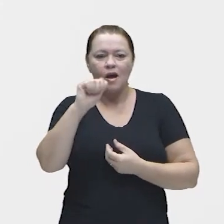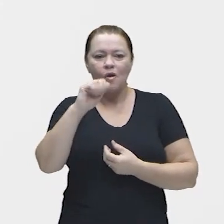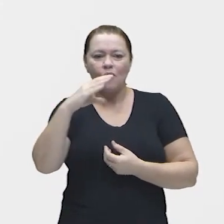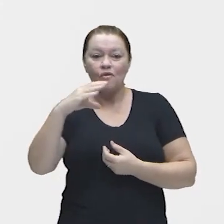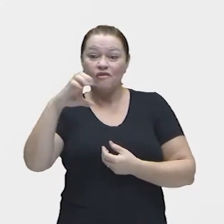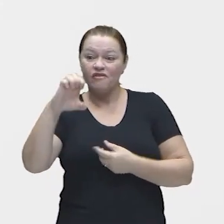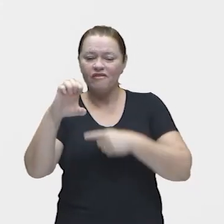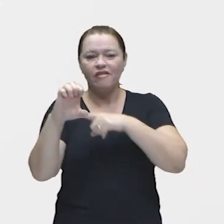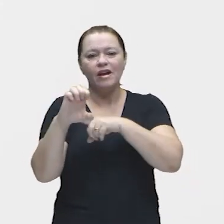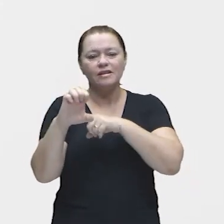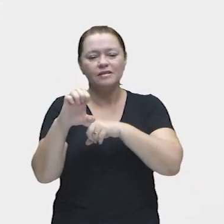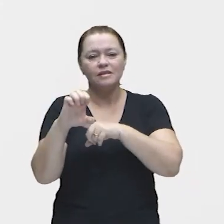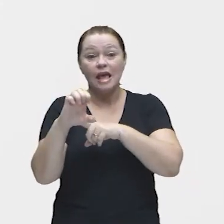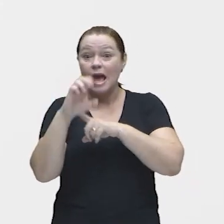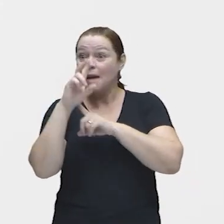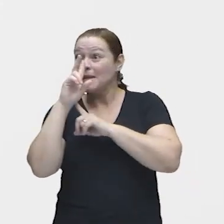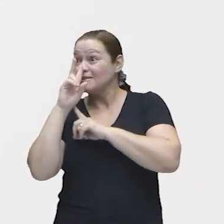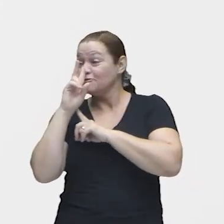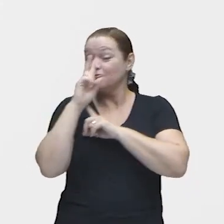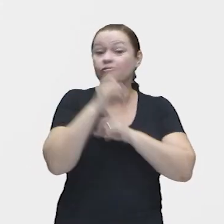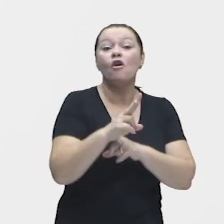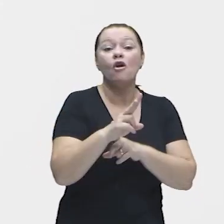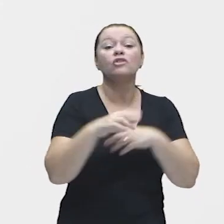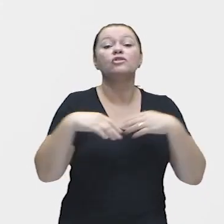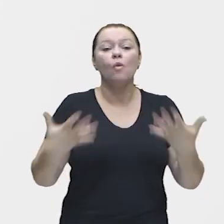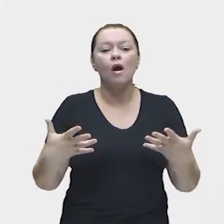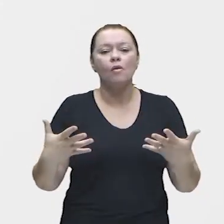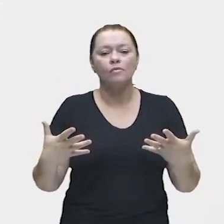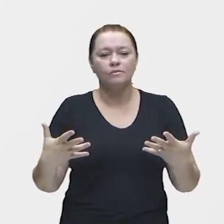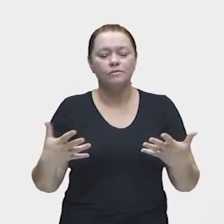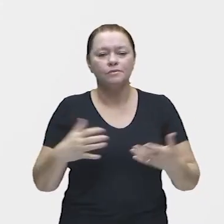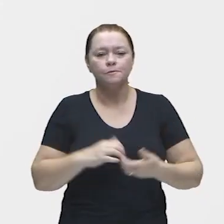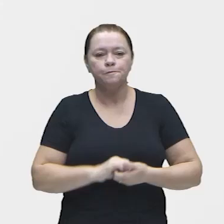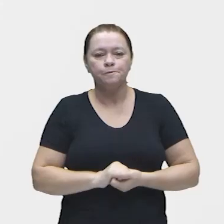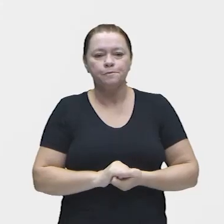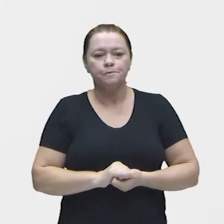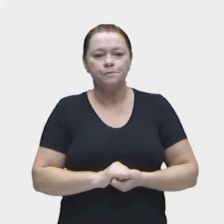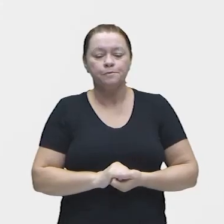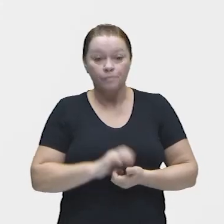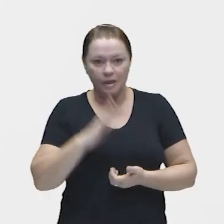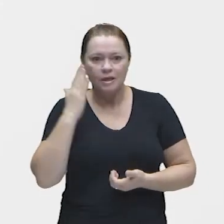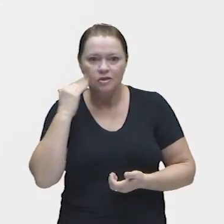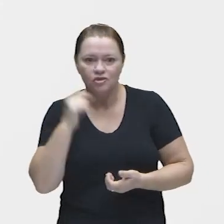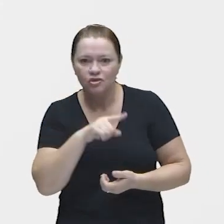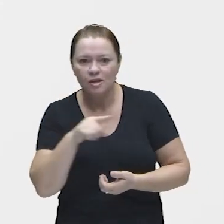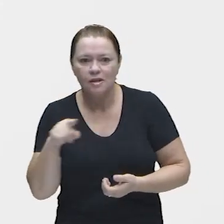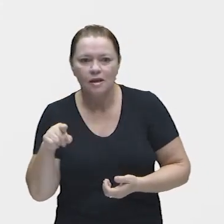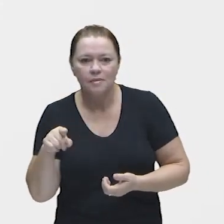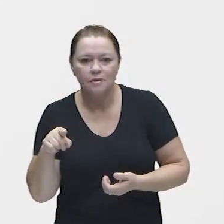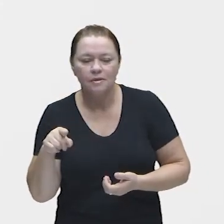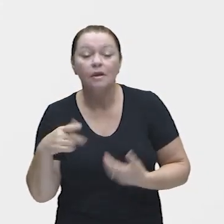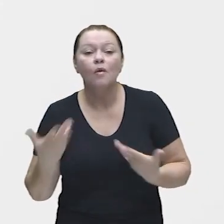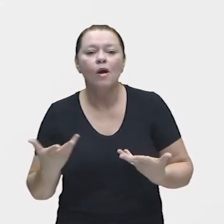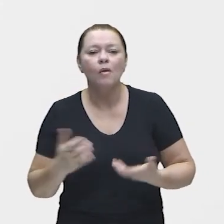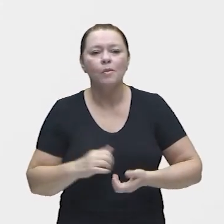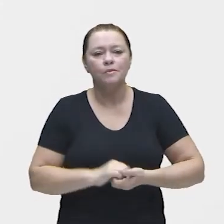Qual foi a palavra que mais foi esticada? Já sabem?